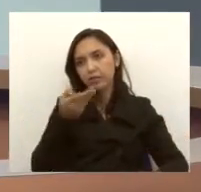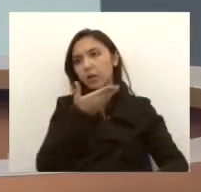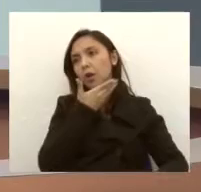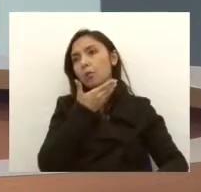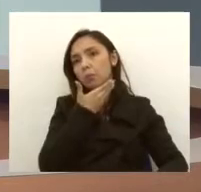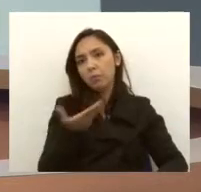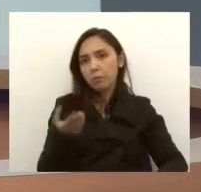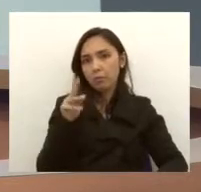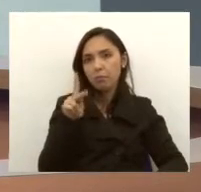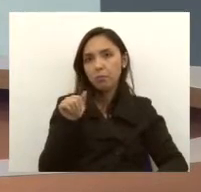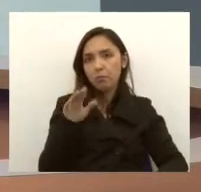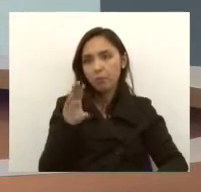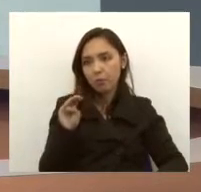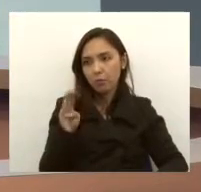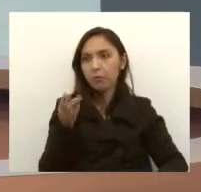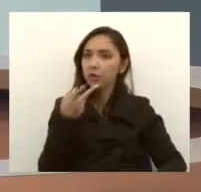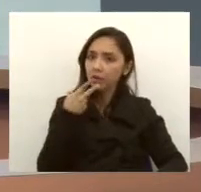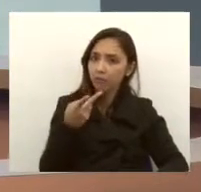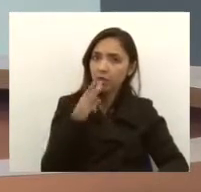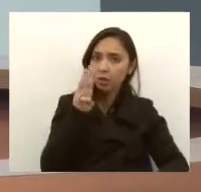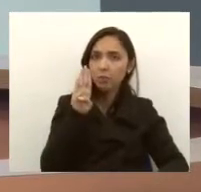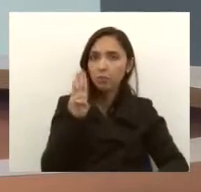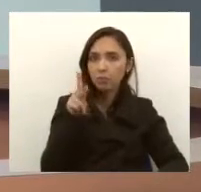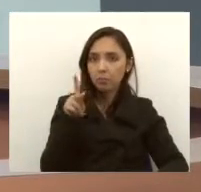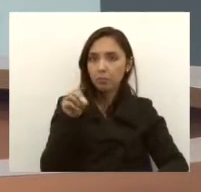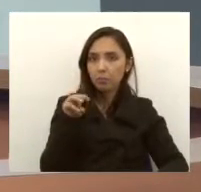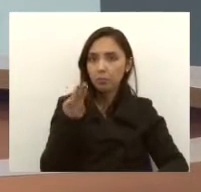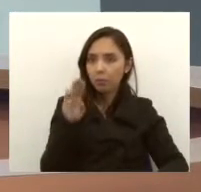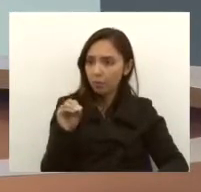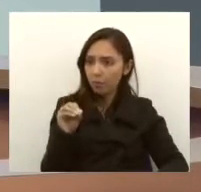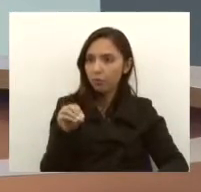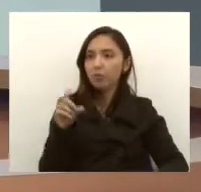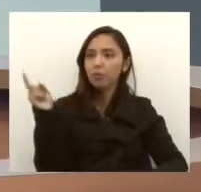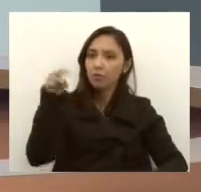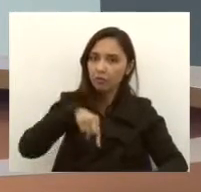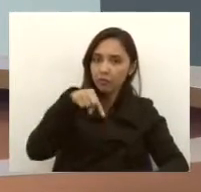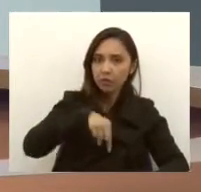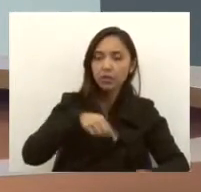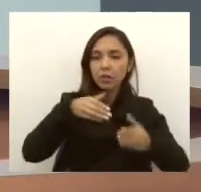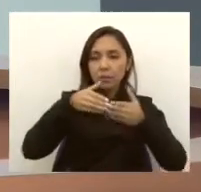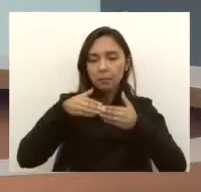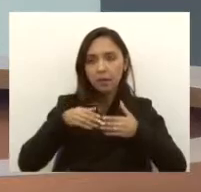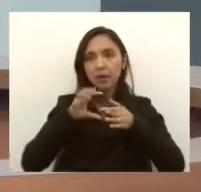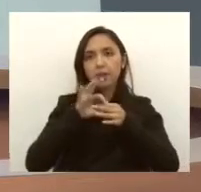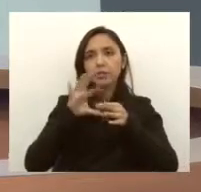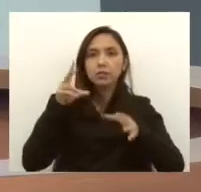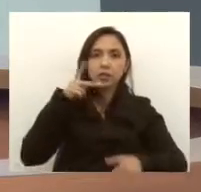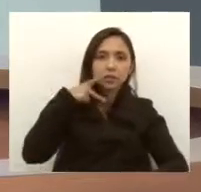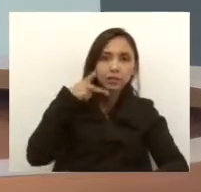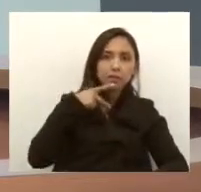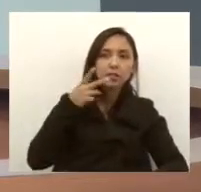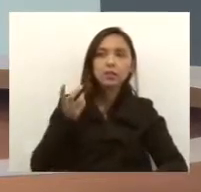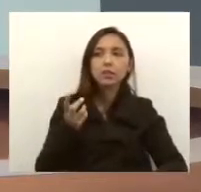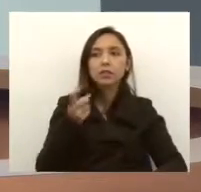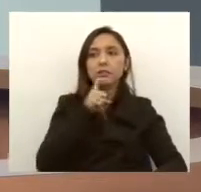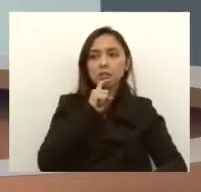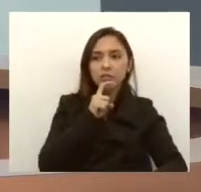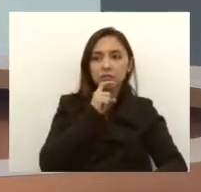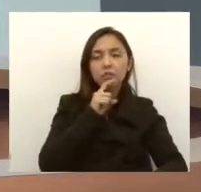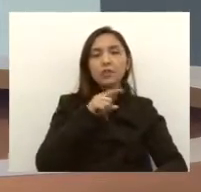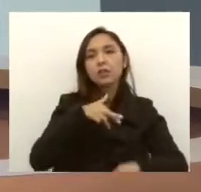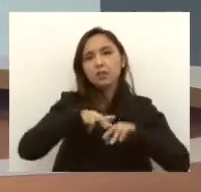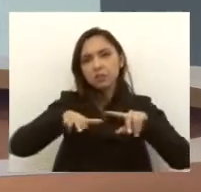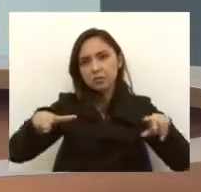falou o vereador Guti aqui. Se ele quer falar sobre pombo, como ele gosta de falar sobre pombo, ele vem aqui, pede pela liderança do PV, que cuida dos verdes, da fauna,